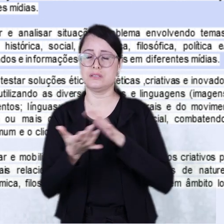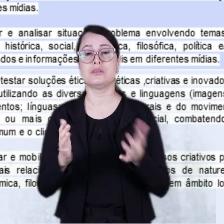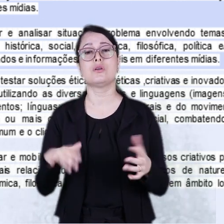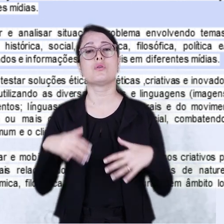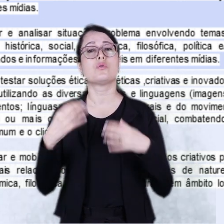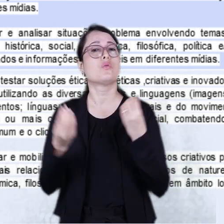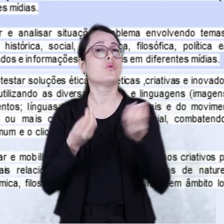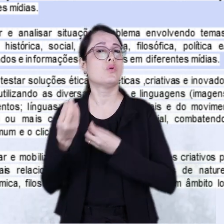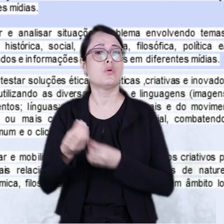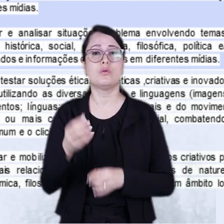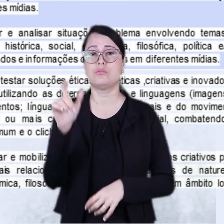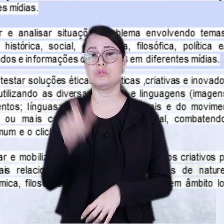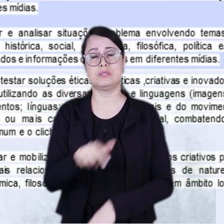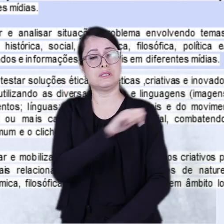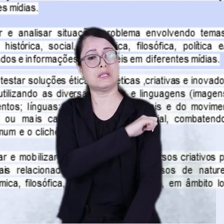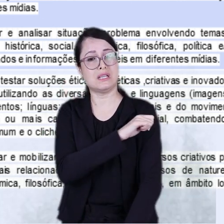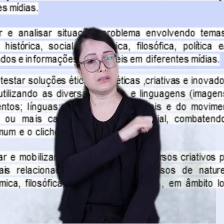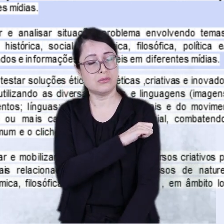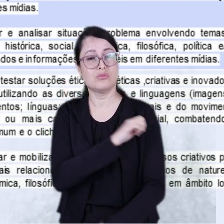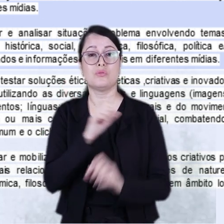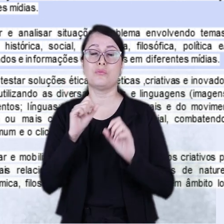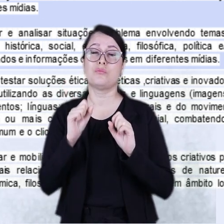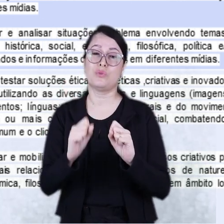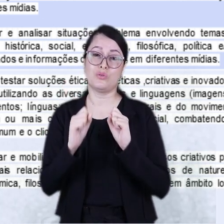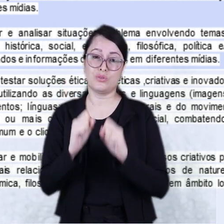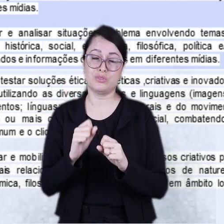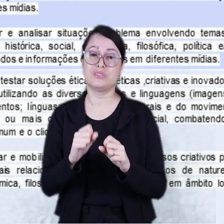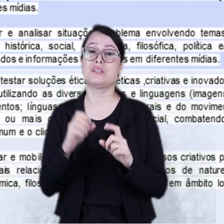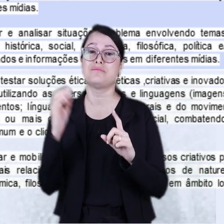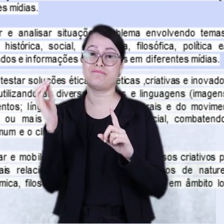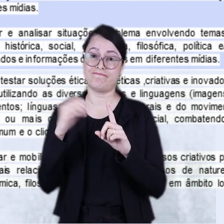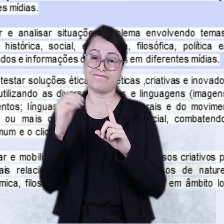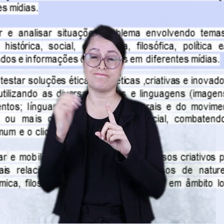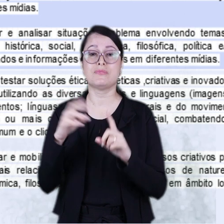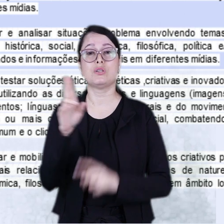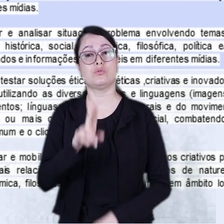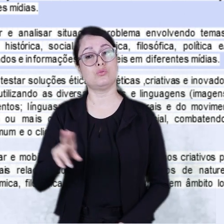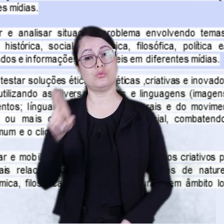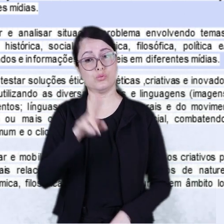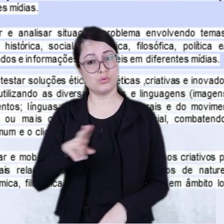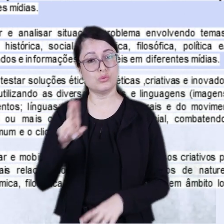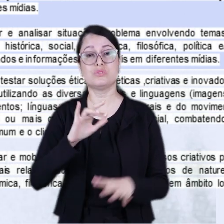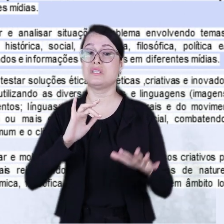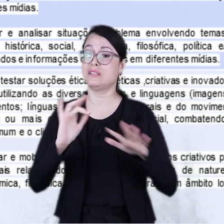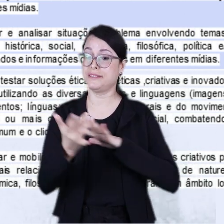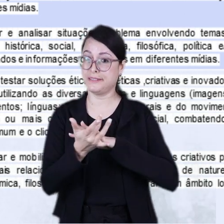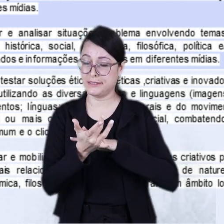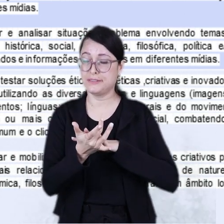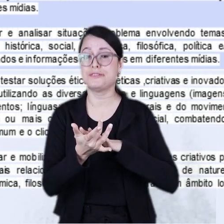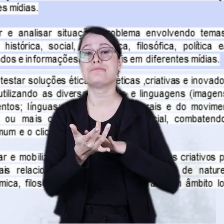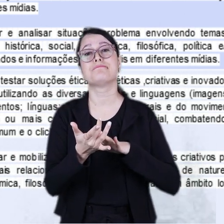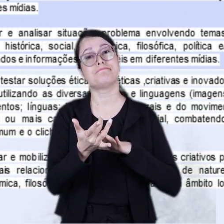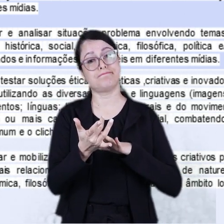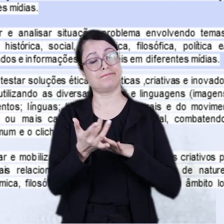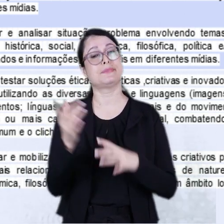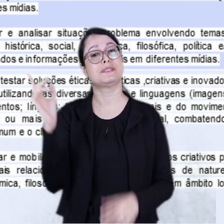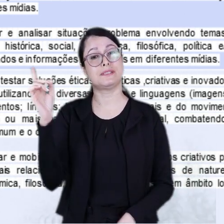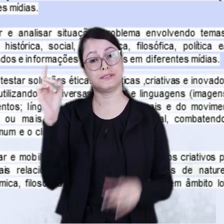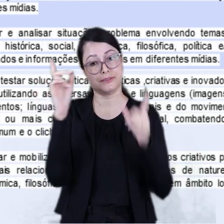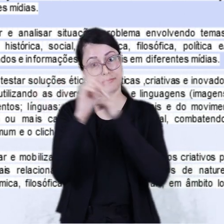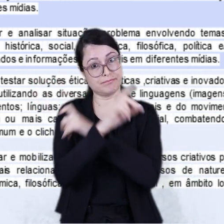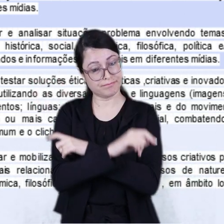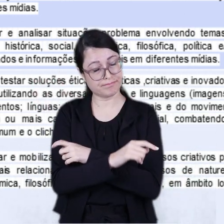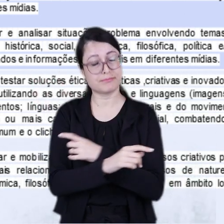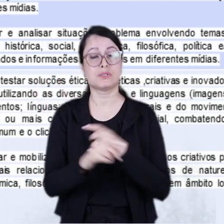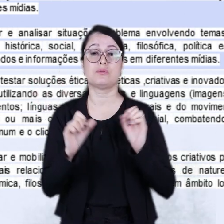a exemplo, a gente tem as redes sociais e bolha, e a bolha da identidade, né, então, uma temática, né, que o professor pode